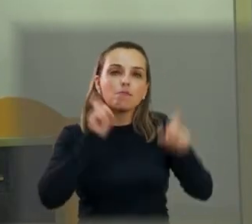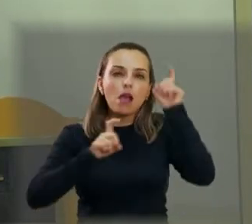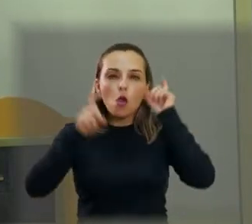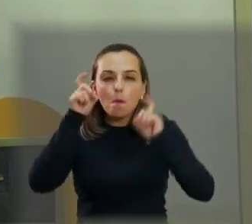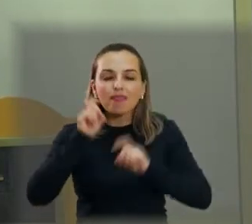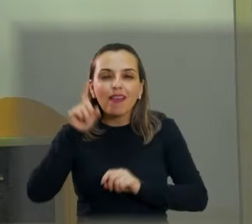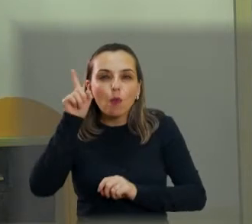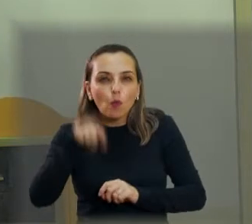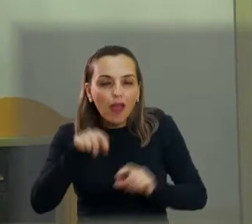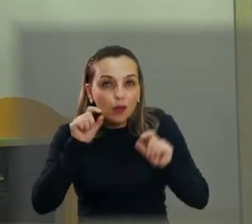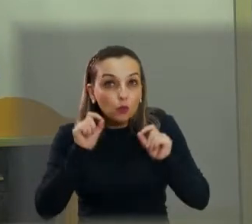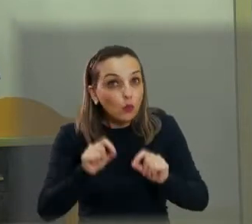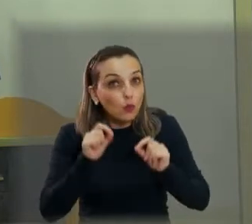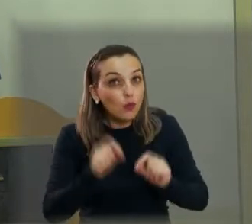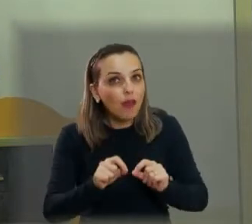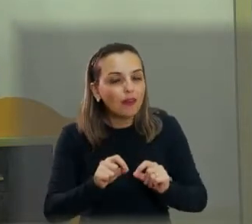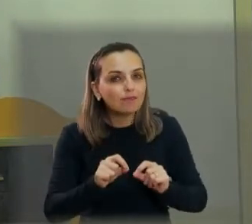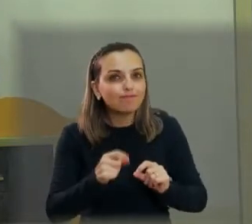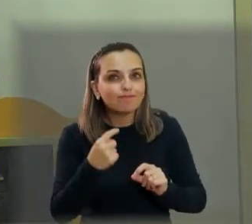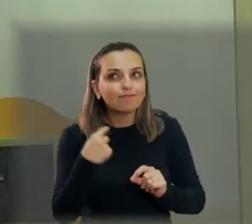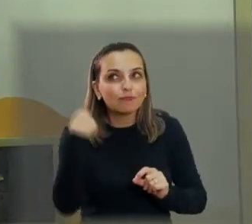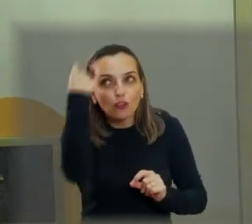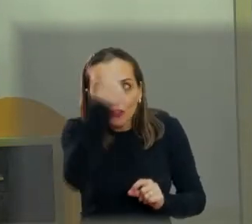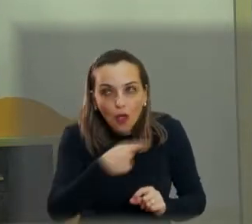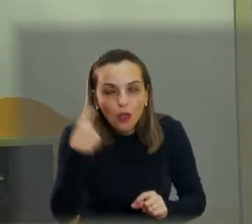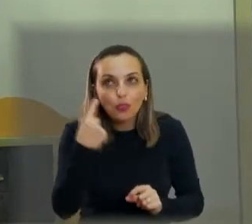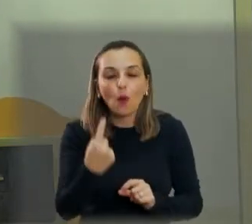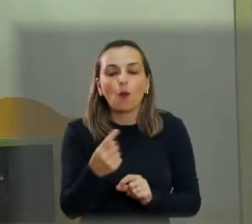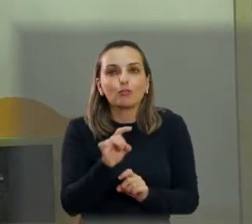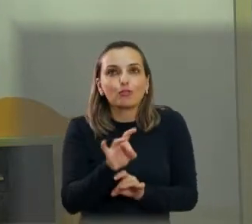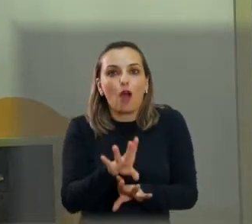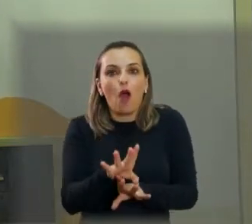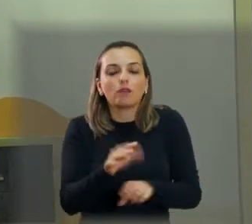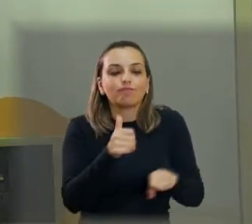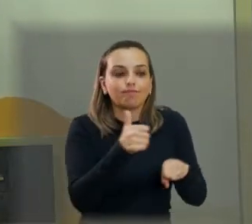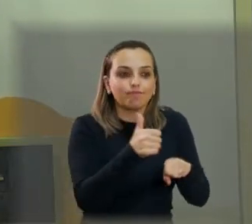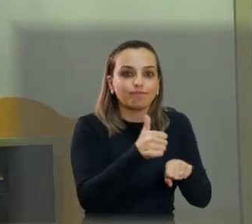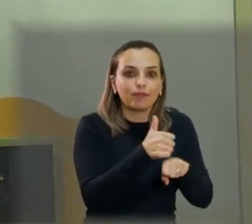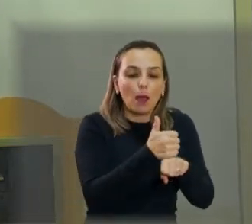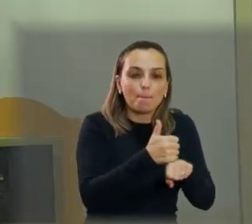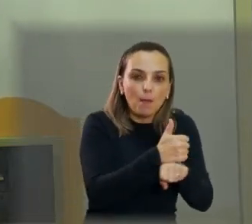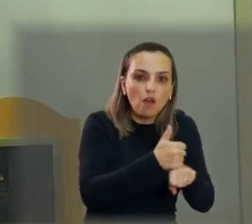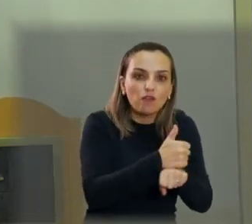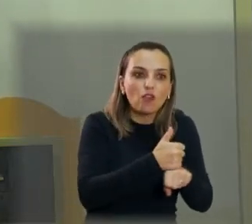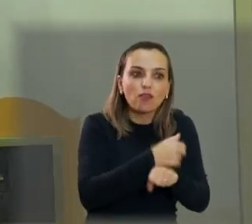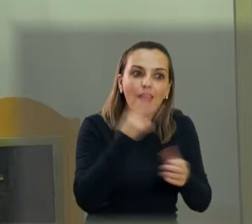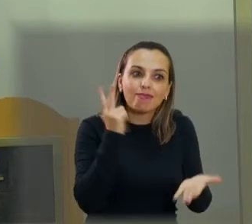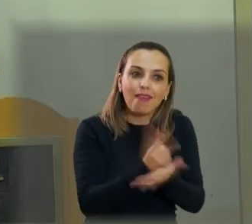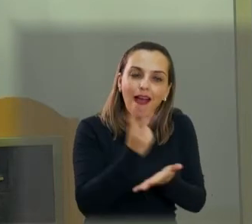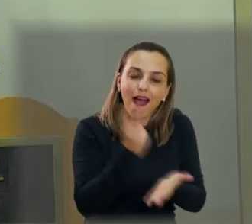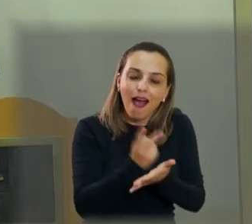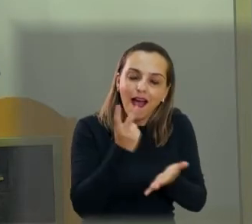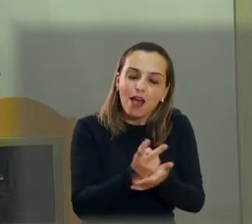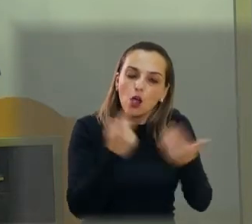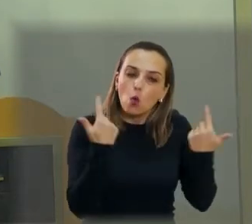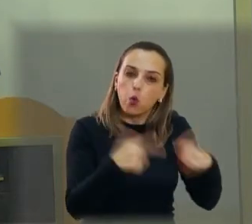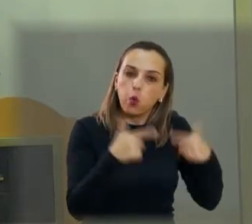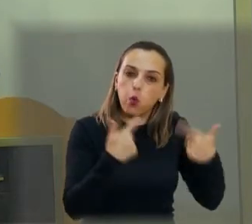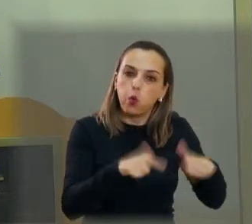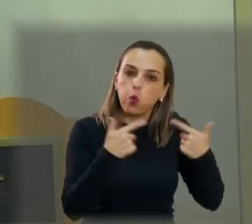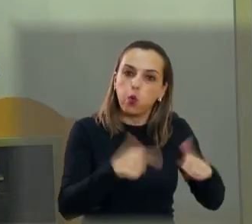preocupação ela dura 24 horas. Então, nós temos profissionais 24 horas,